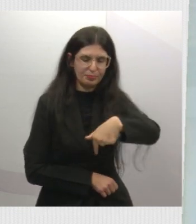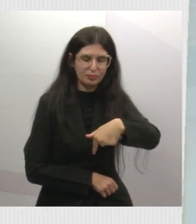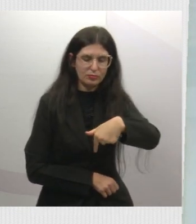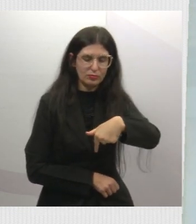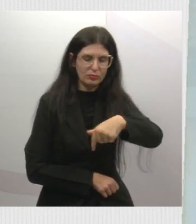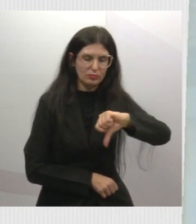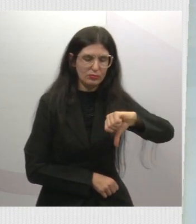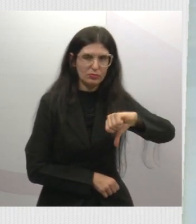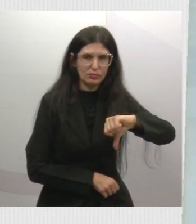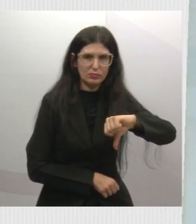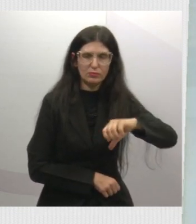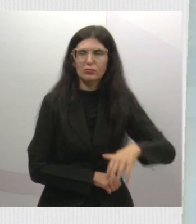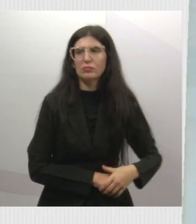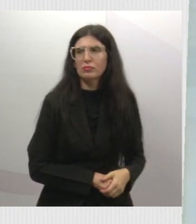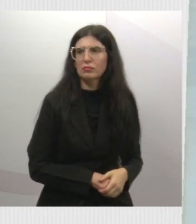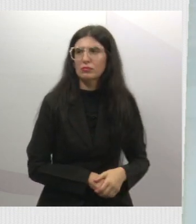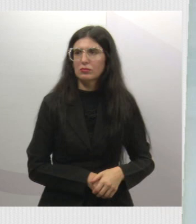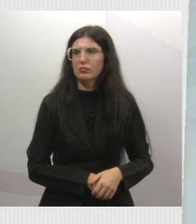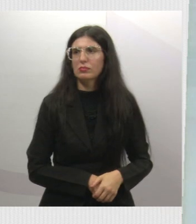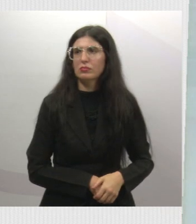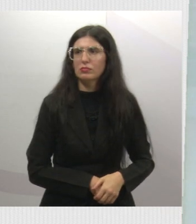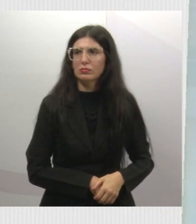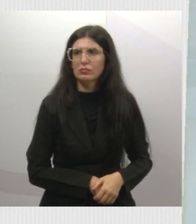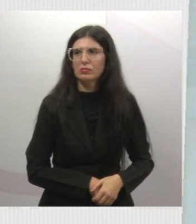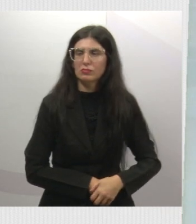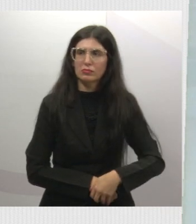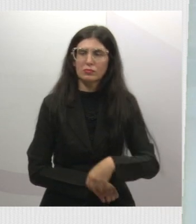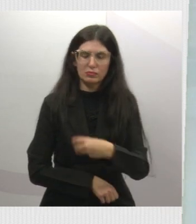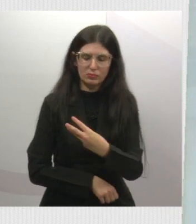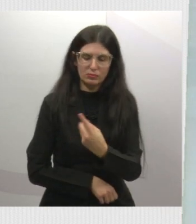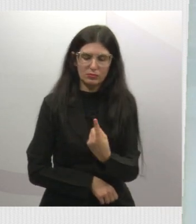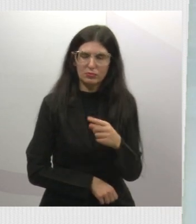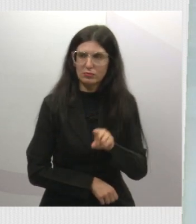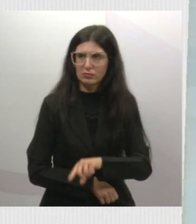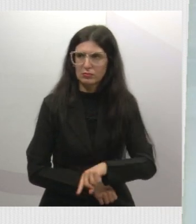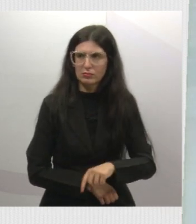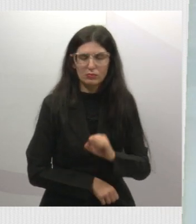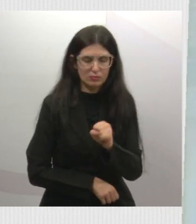25.179.000, sendo um percentual de